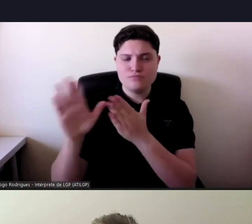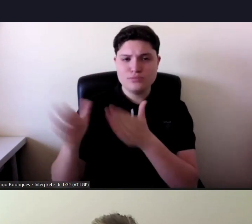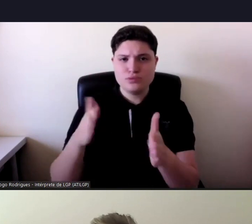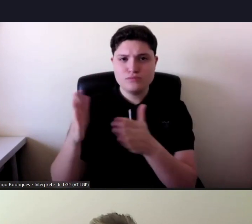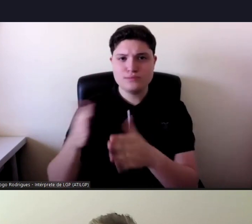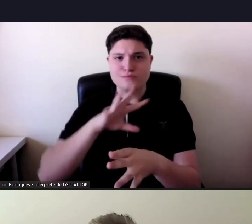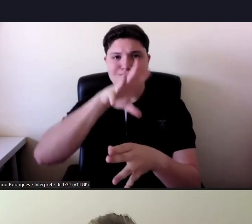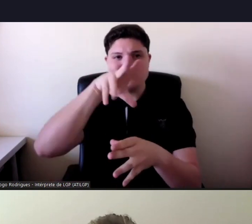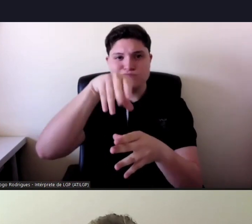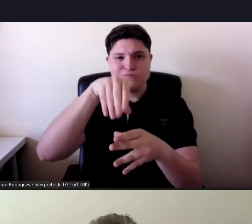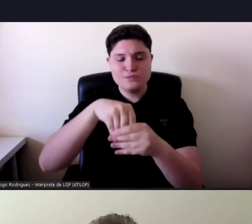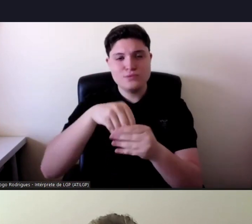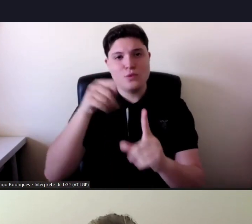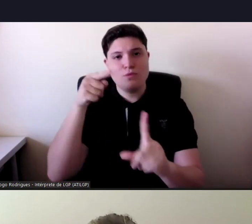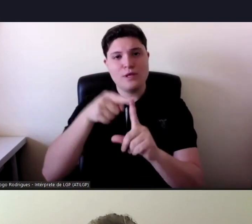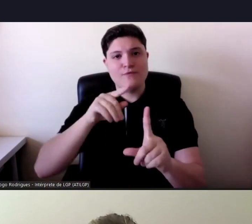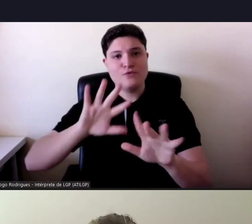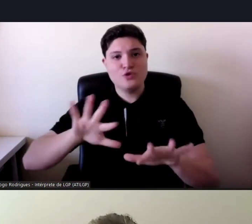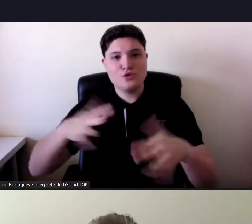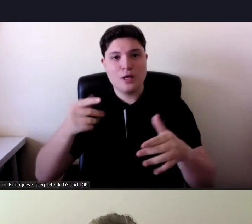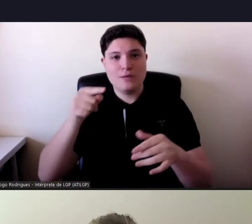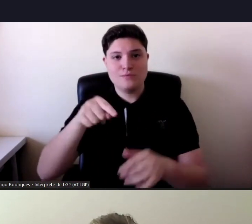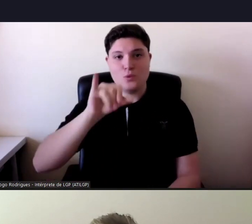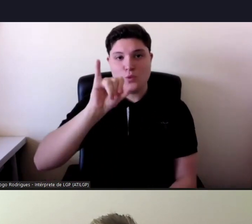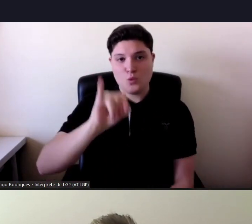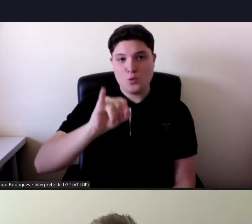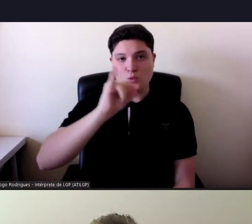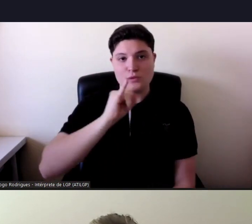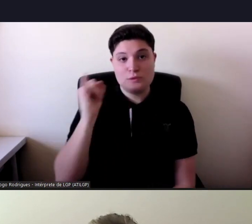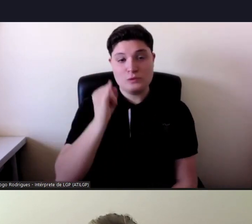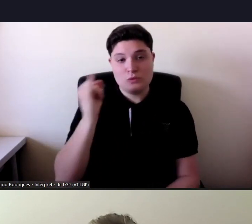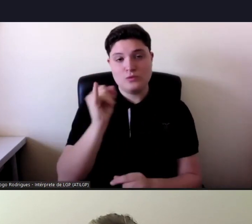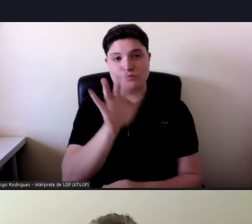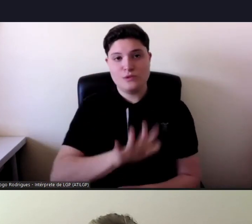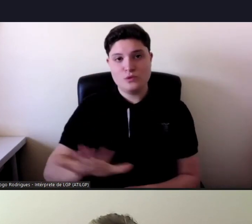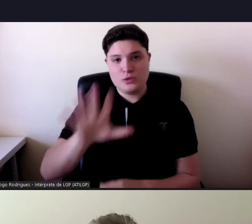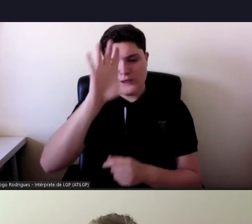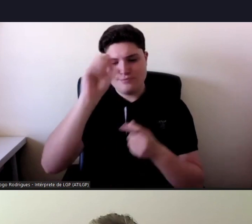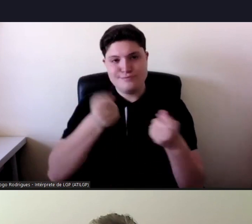mais ampla, desenvolvida pelo Instituto Nacional de Administração,